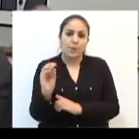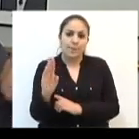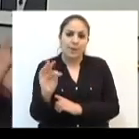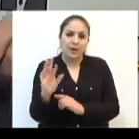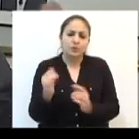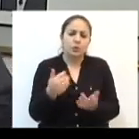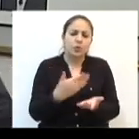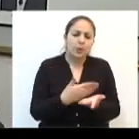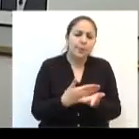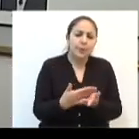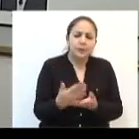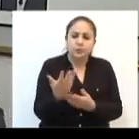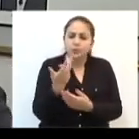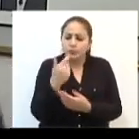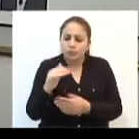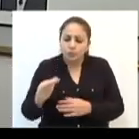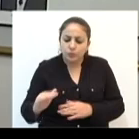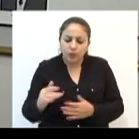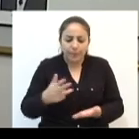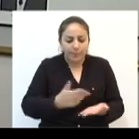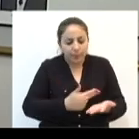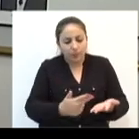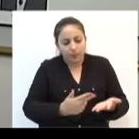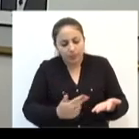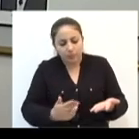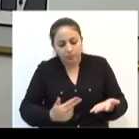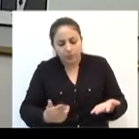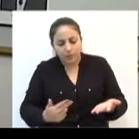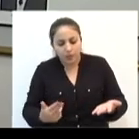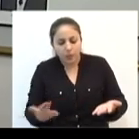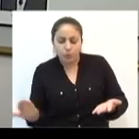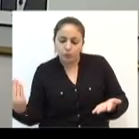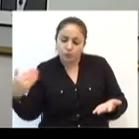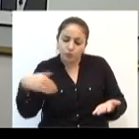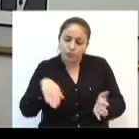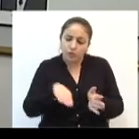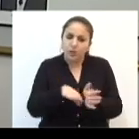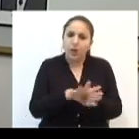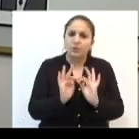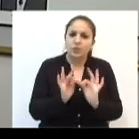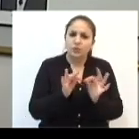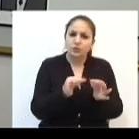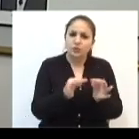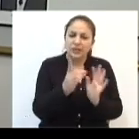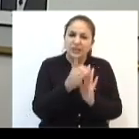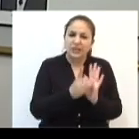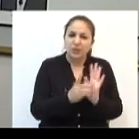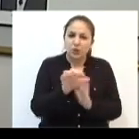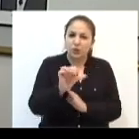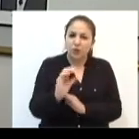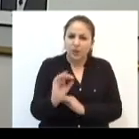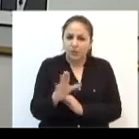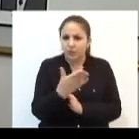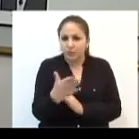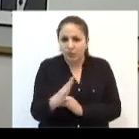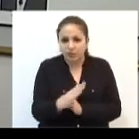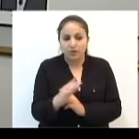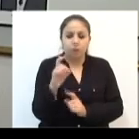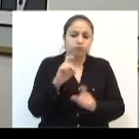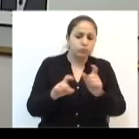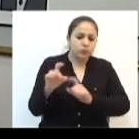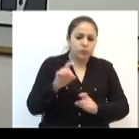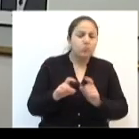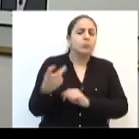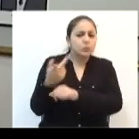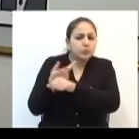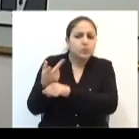pintado manualmente, em lonas, de repente começou a vir a tecnologia na década de 90 da computação e eles